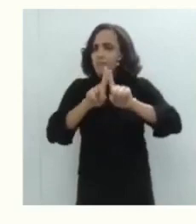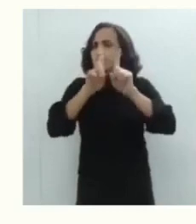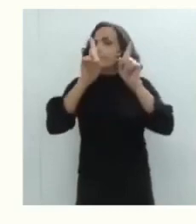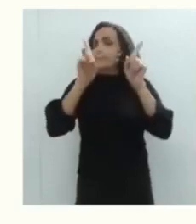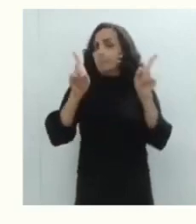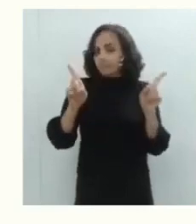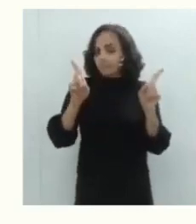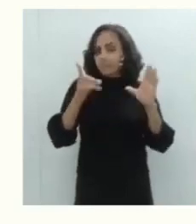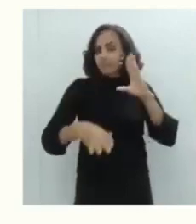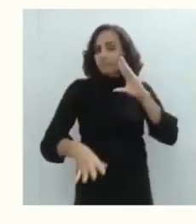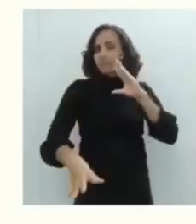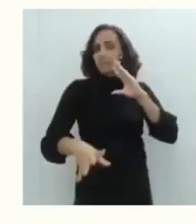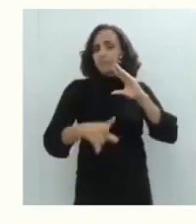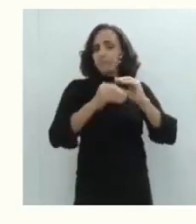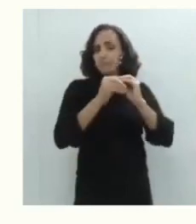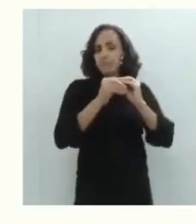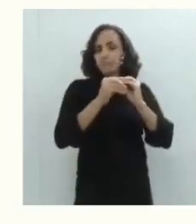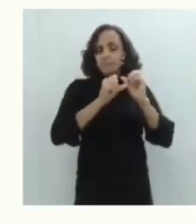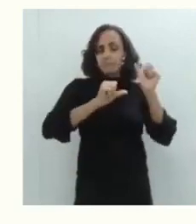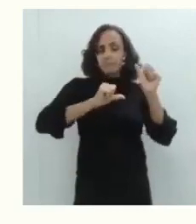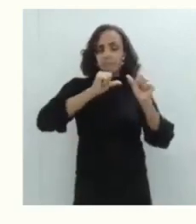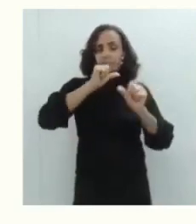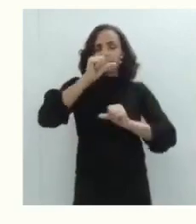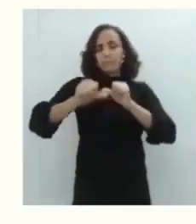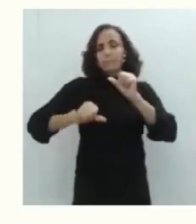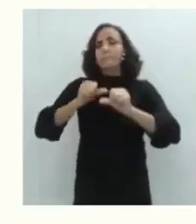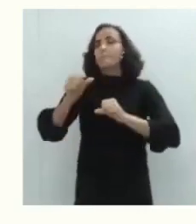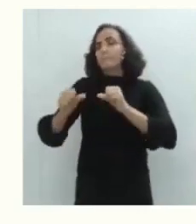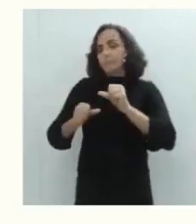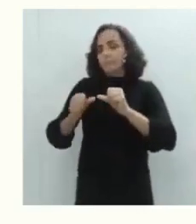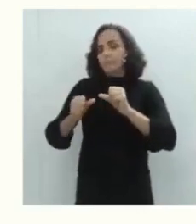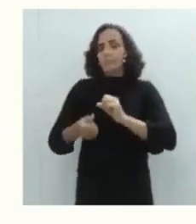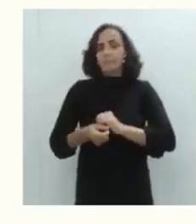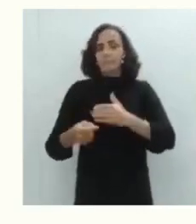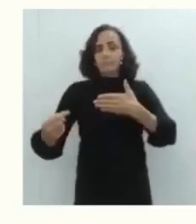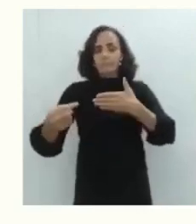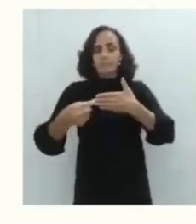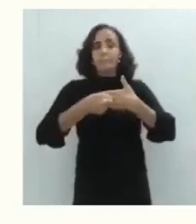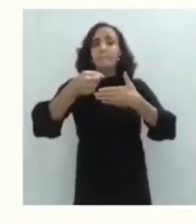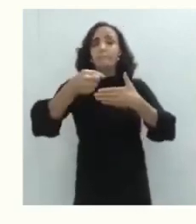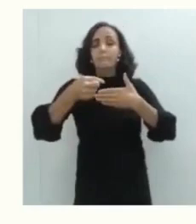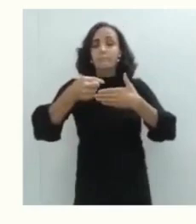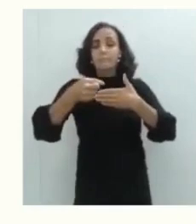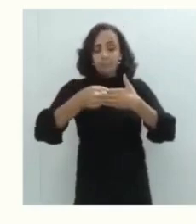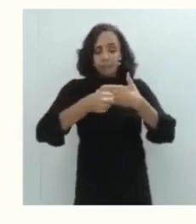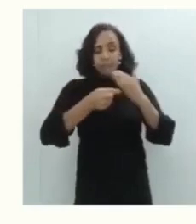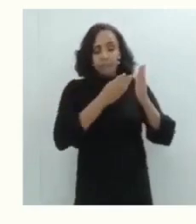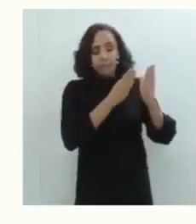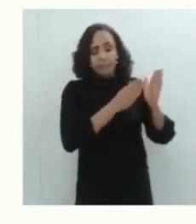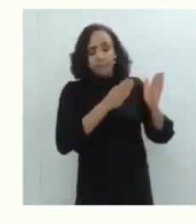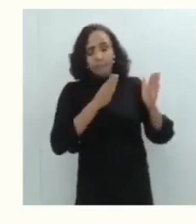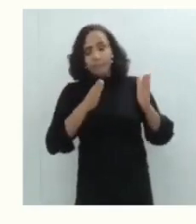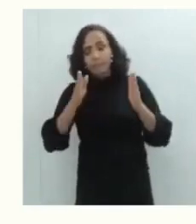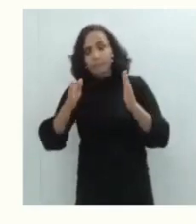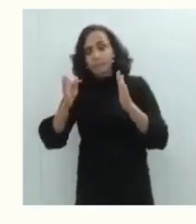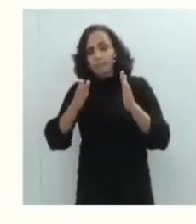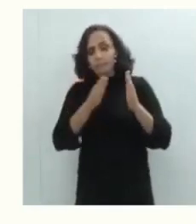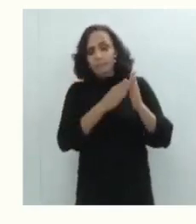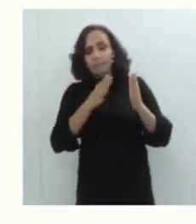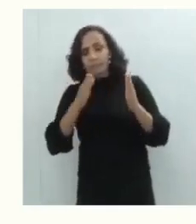acrescentamos o alterar. Joia? Clicou, nós vamos para o